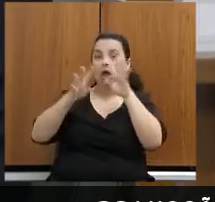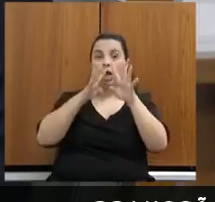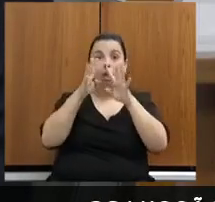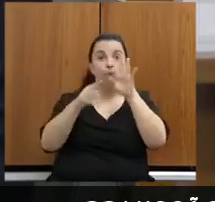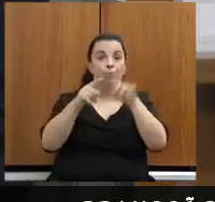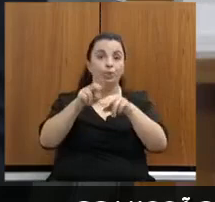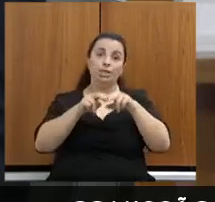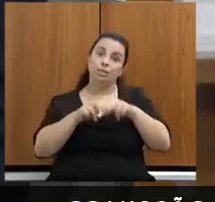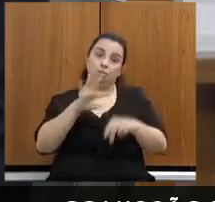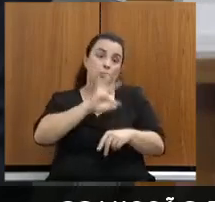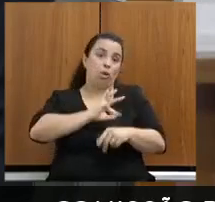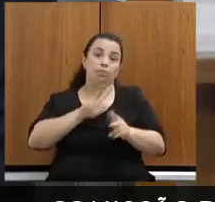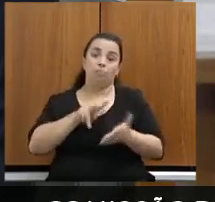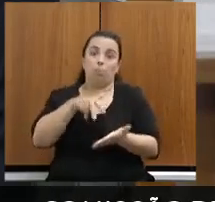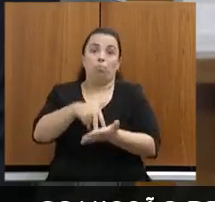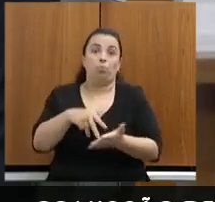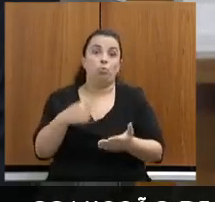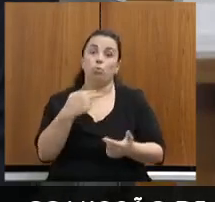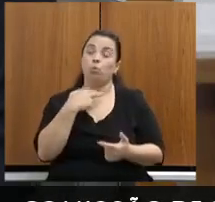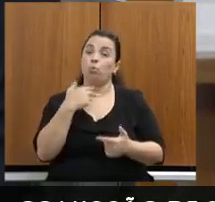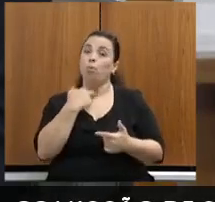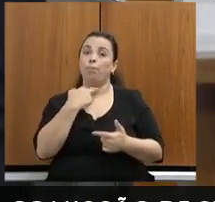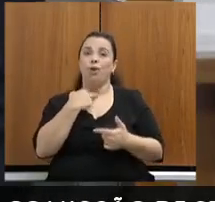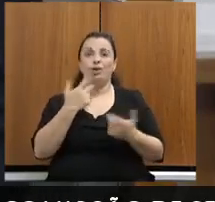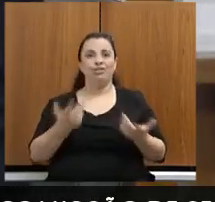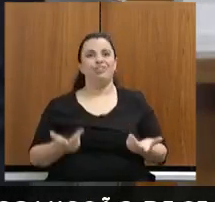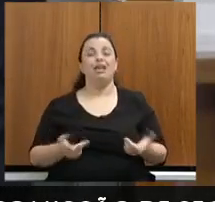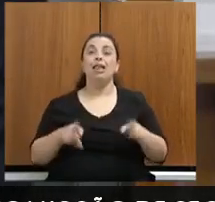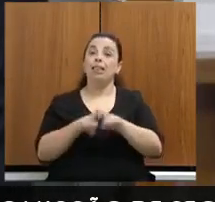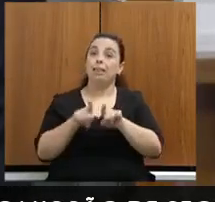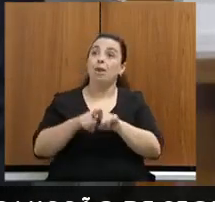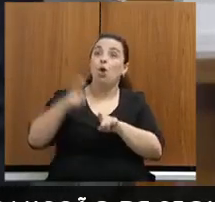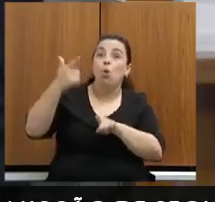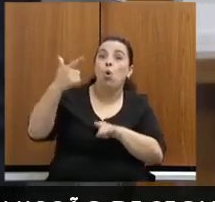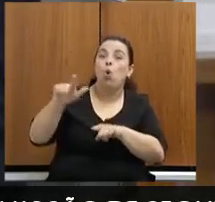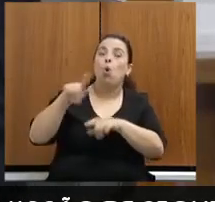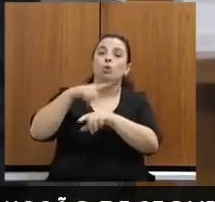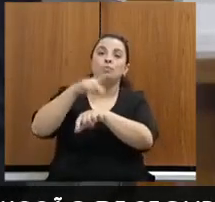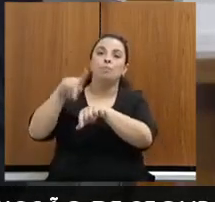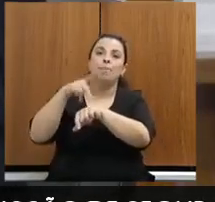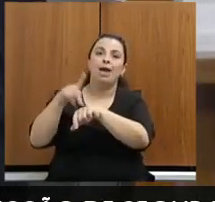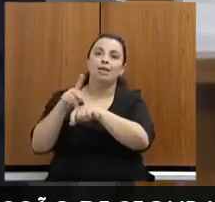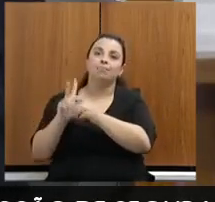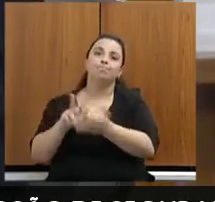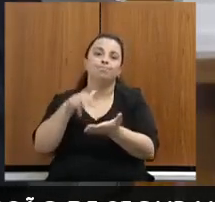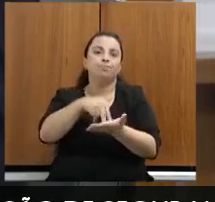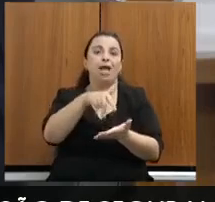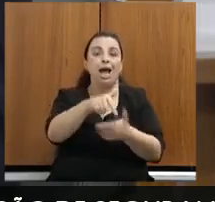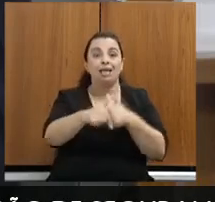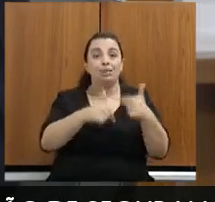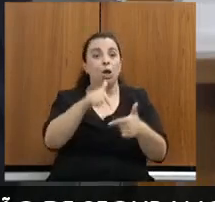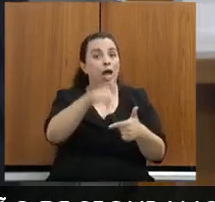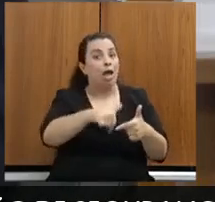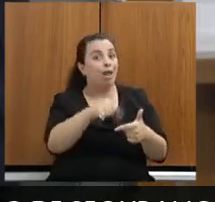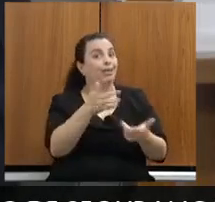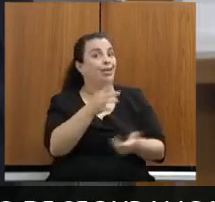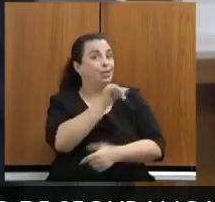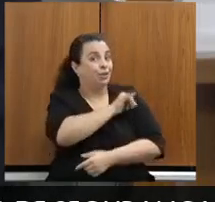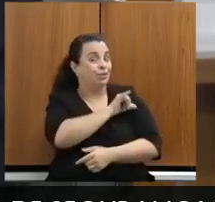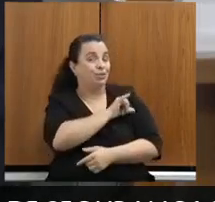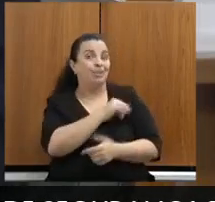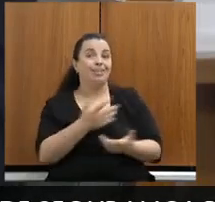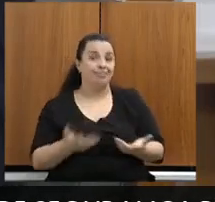como também é facções criminosas é de outros países então a gente está vivendo um momento muito complicado e quando a gente fala de